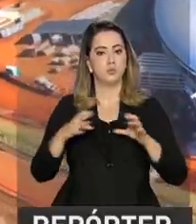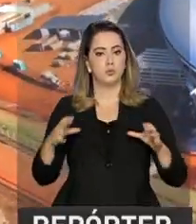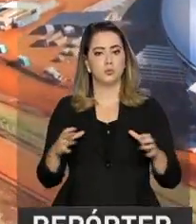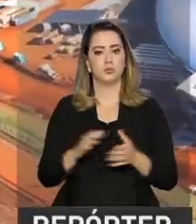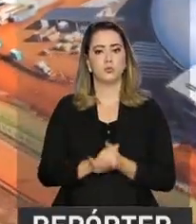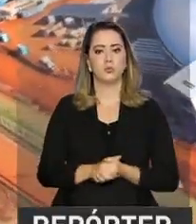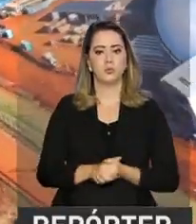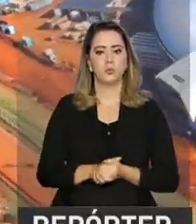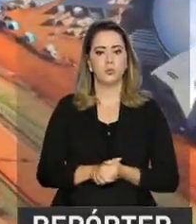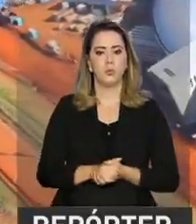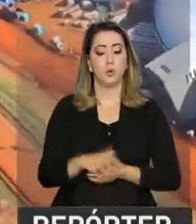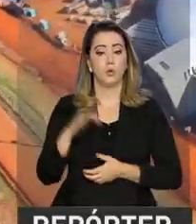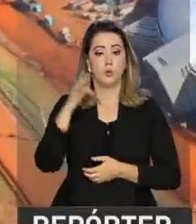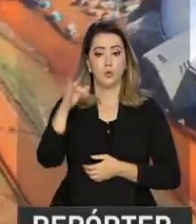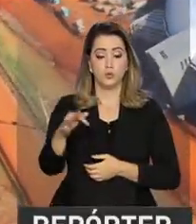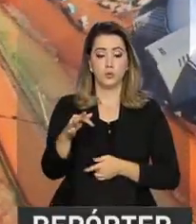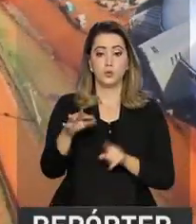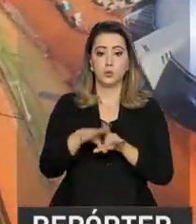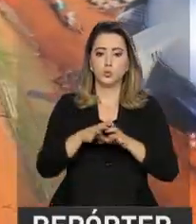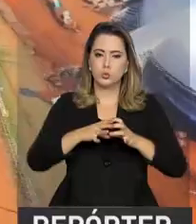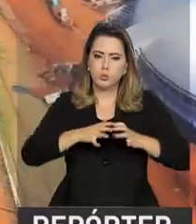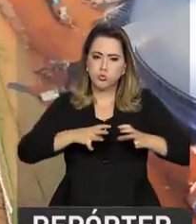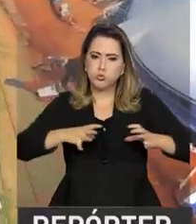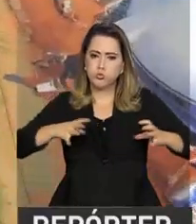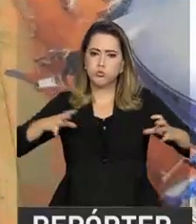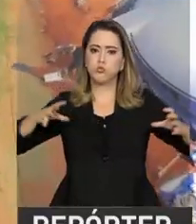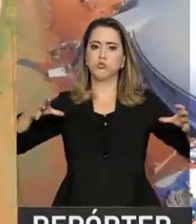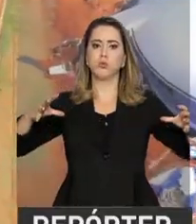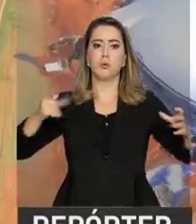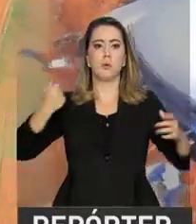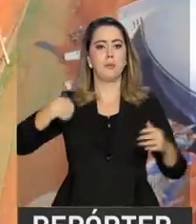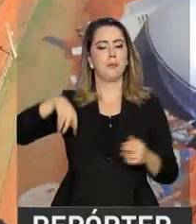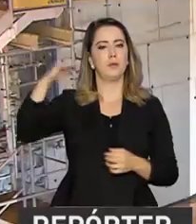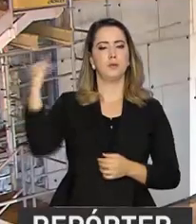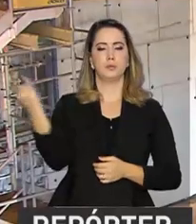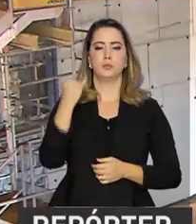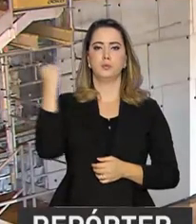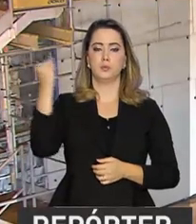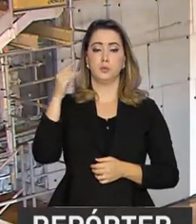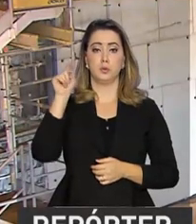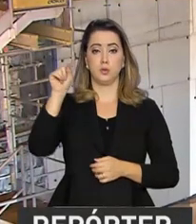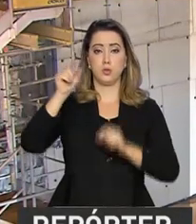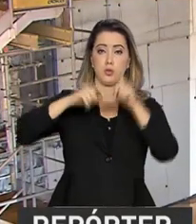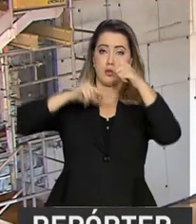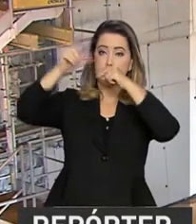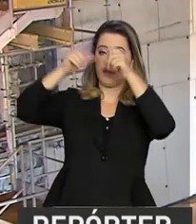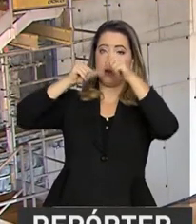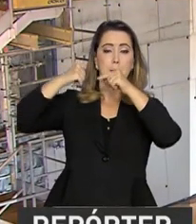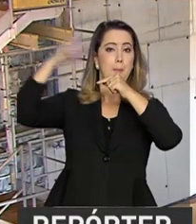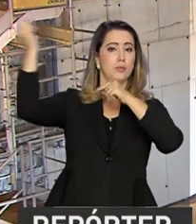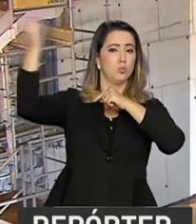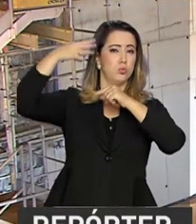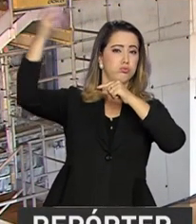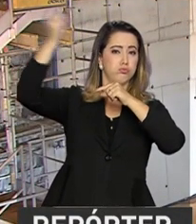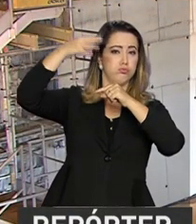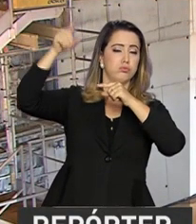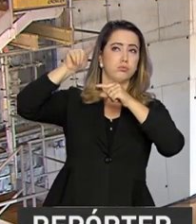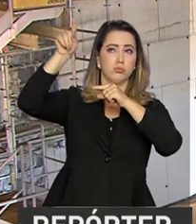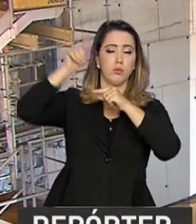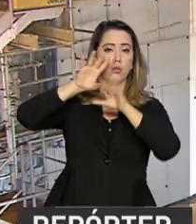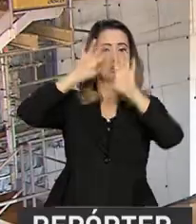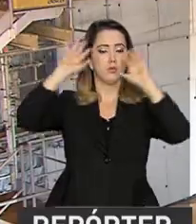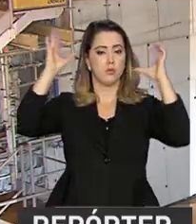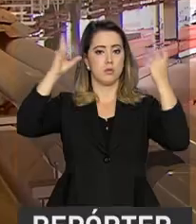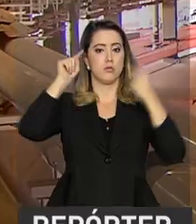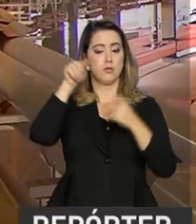futuro superlaboratório ganhou esse nome por ser a estrela de maior brilho no céu. Quando inaugurado, o Sirius será um líder mundial